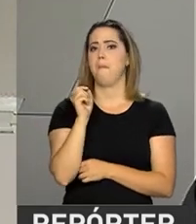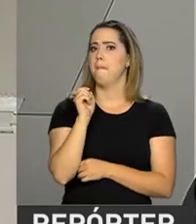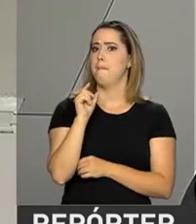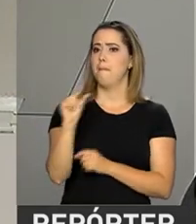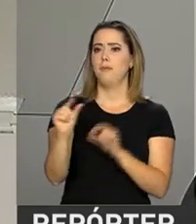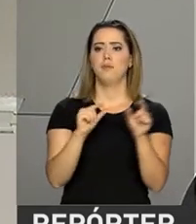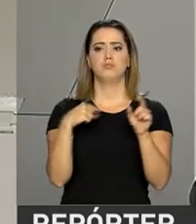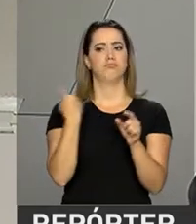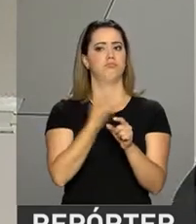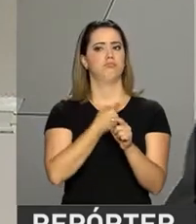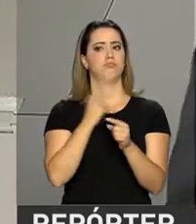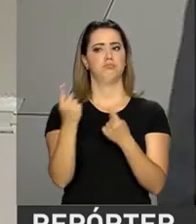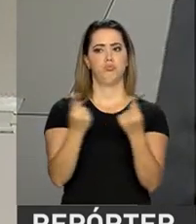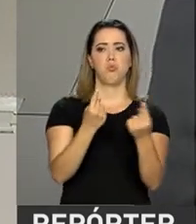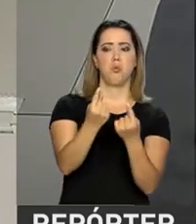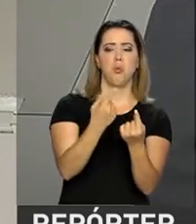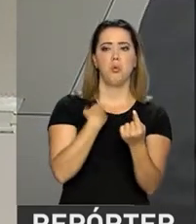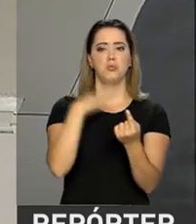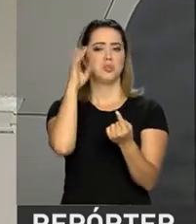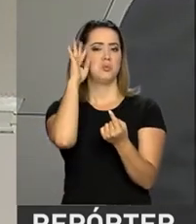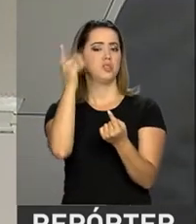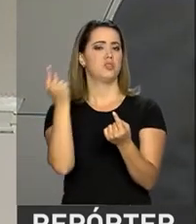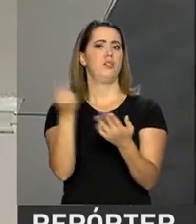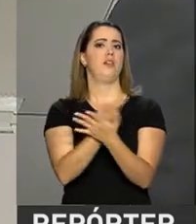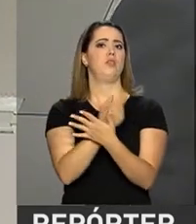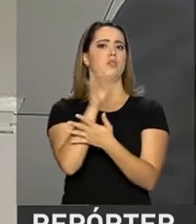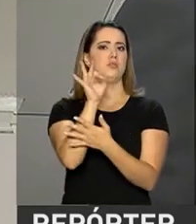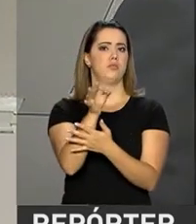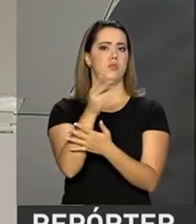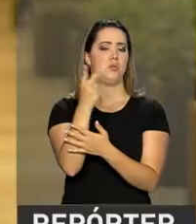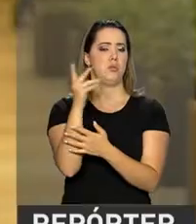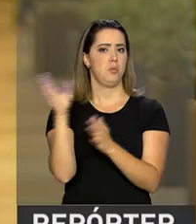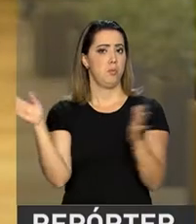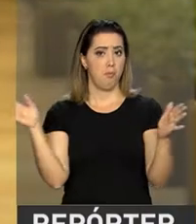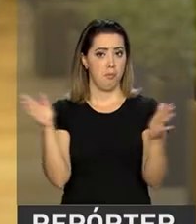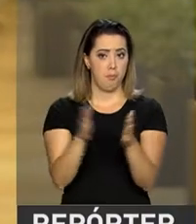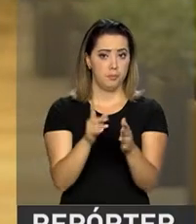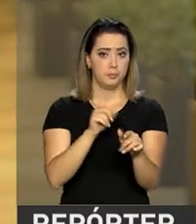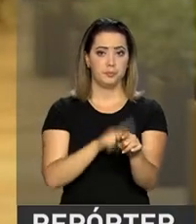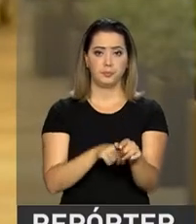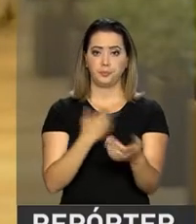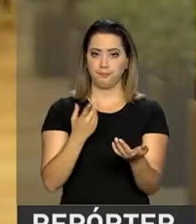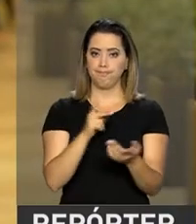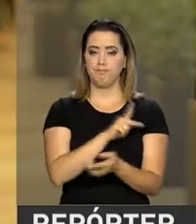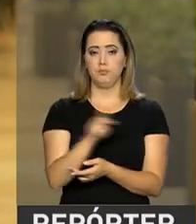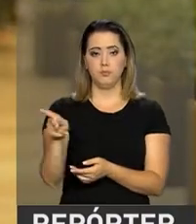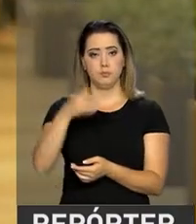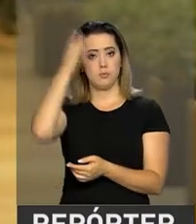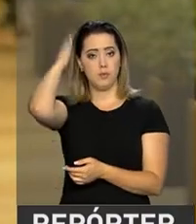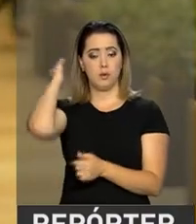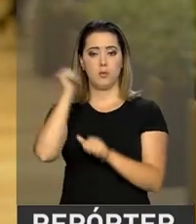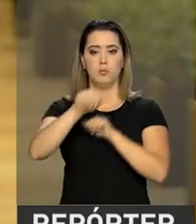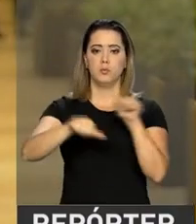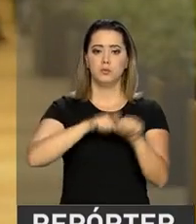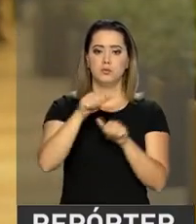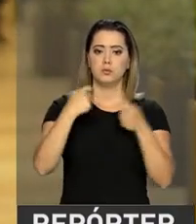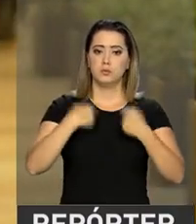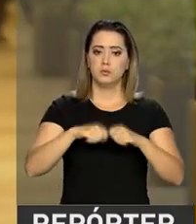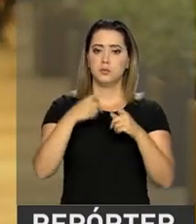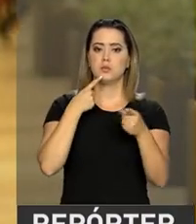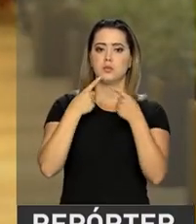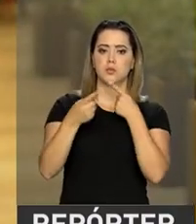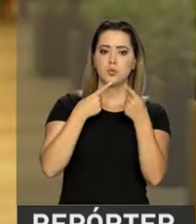seremos capazes de imaginar que chegaremos em tão pouco tempo de acordo com o presidente michel temer mudar e exige um debate